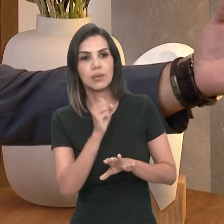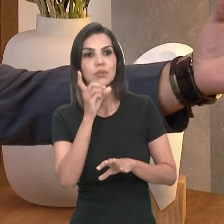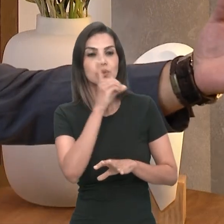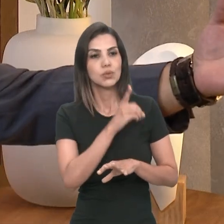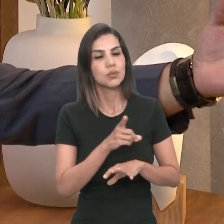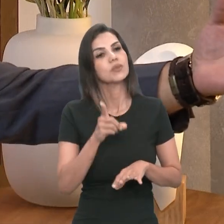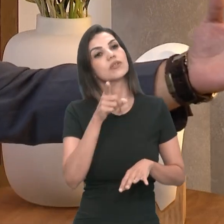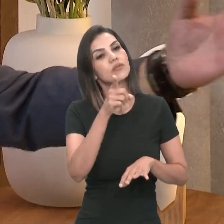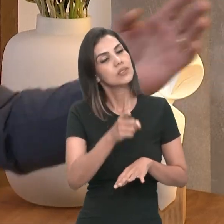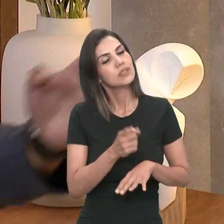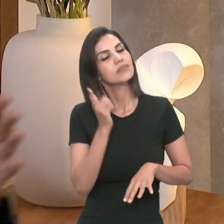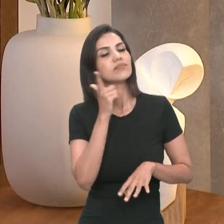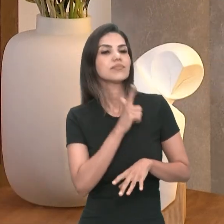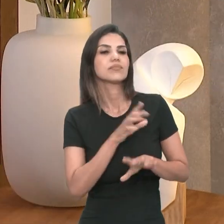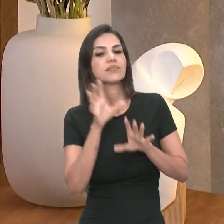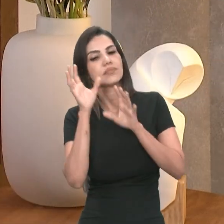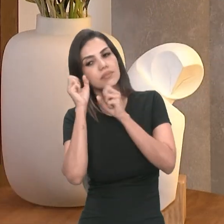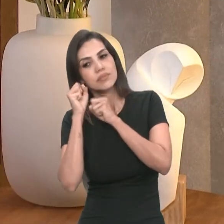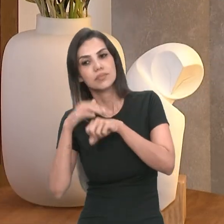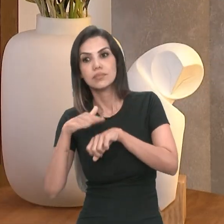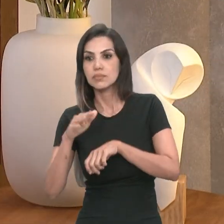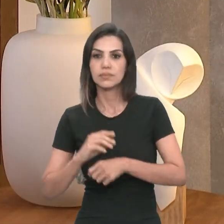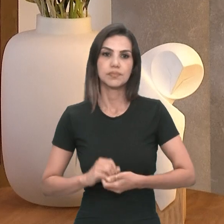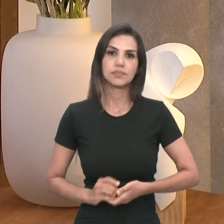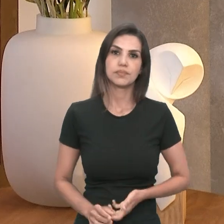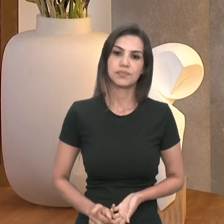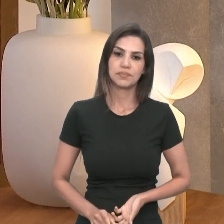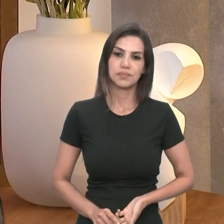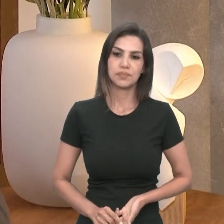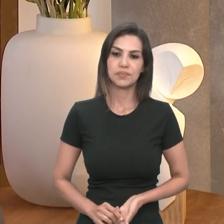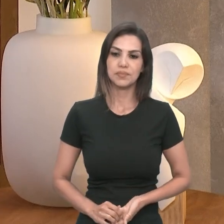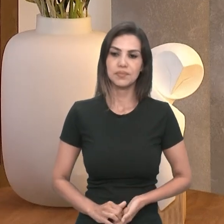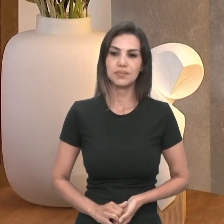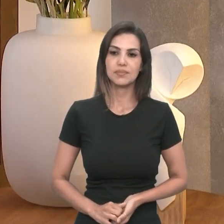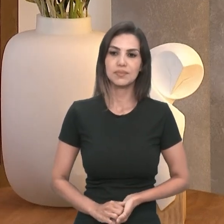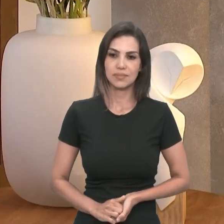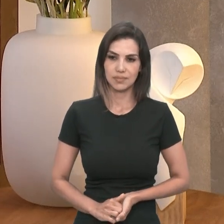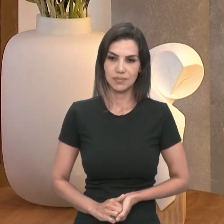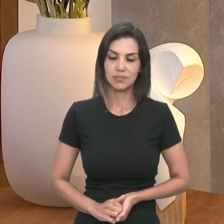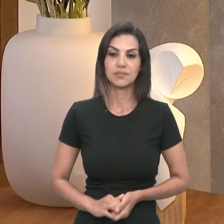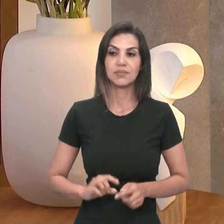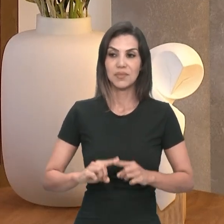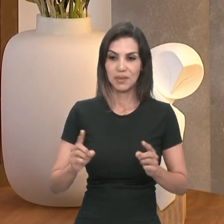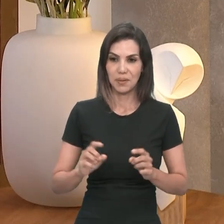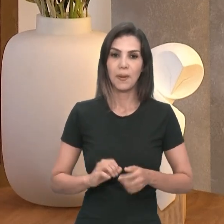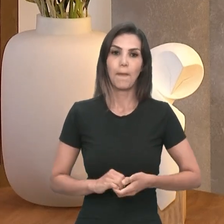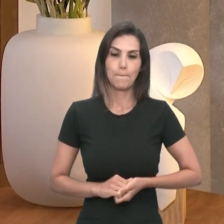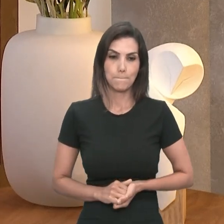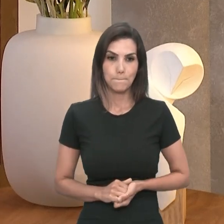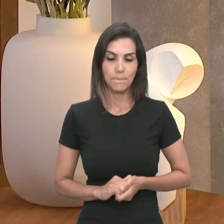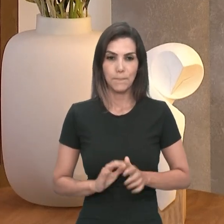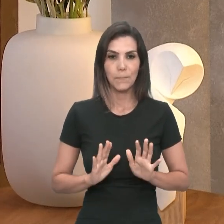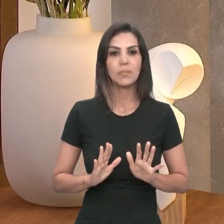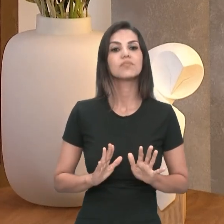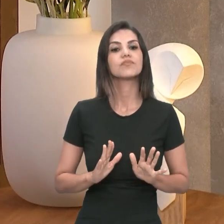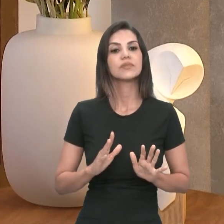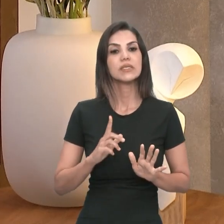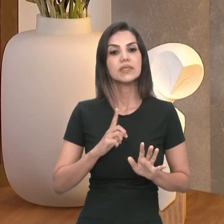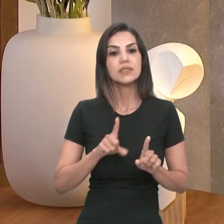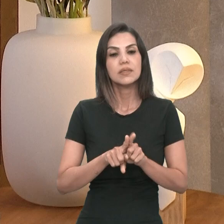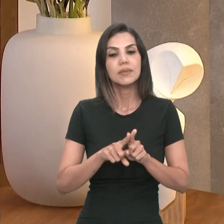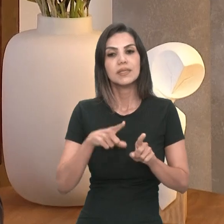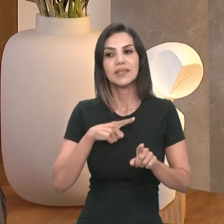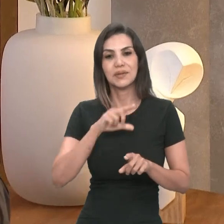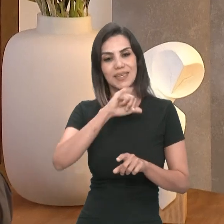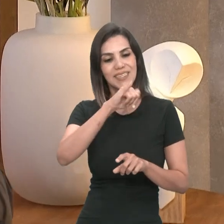seu sono. E aí, de uma forma bem simples, né, para a gente não entrar em muitos detalhes técnicos, existe o que nós chamamos de jet lag